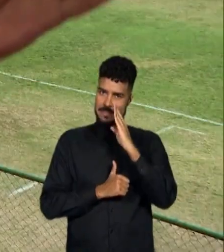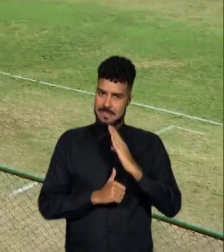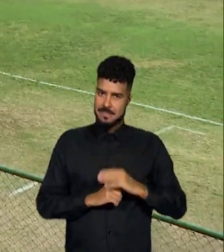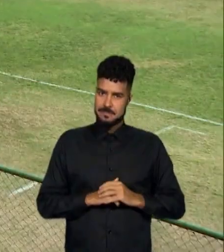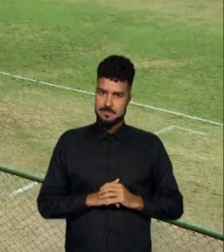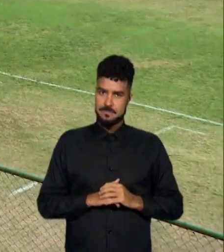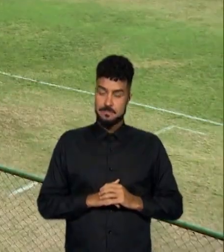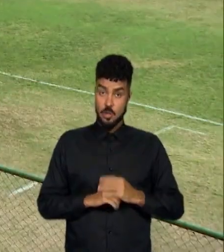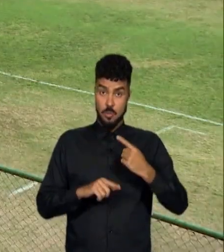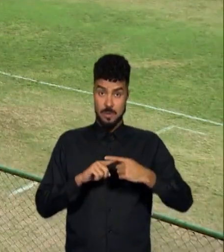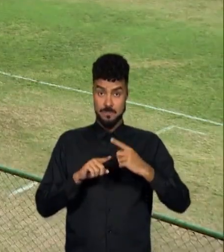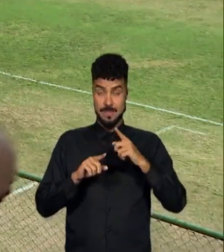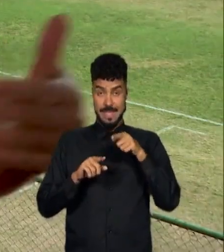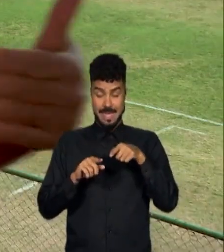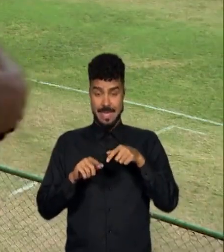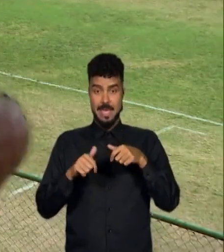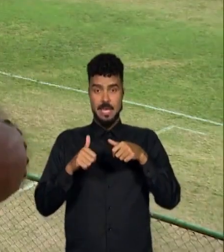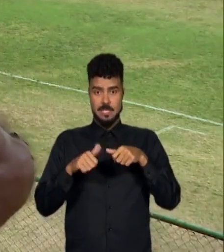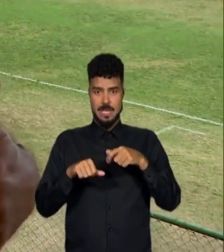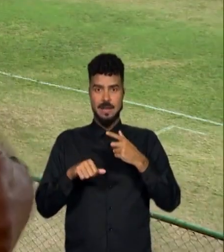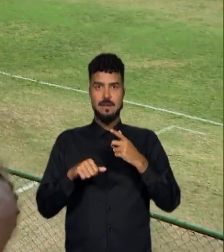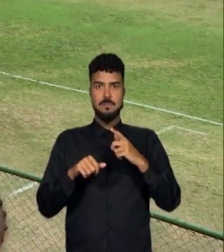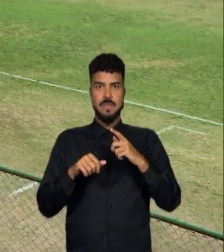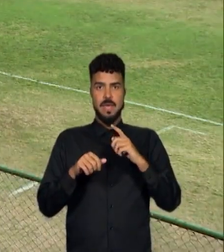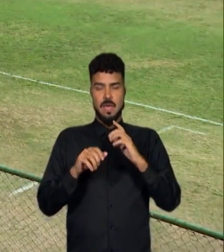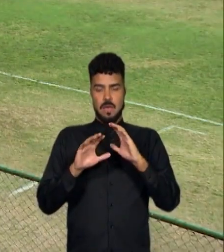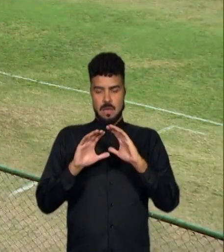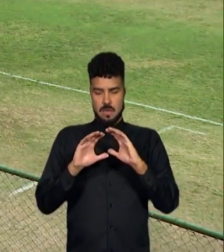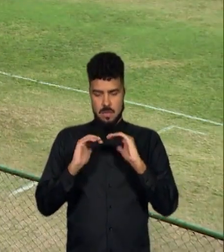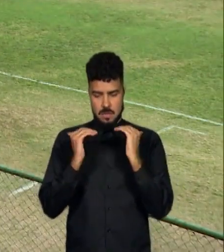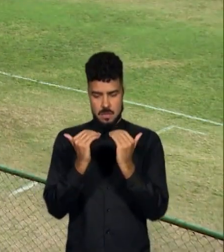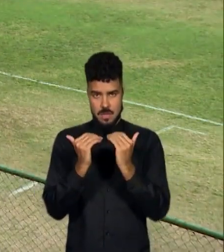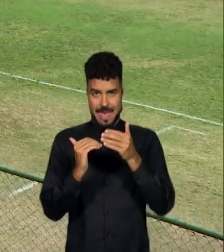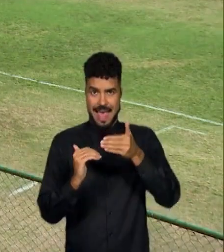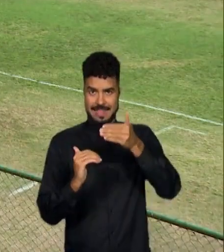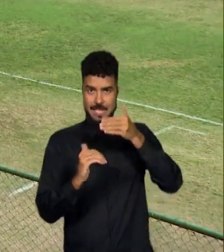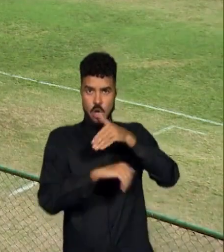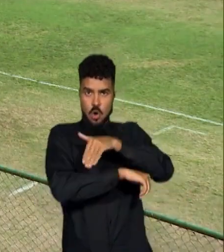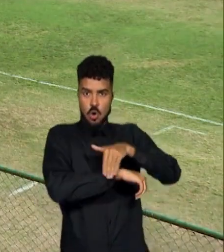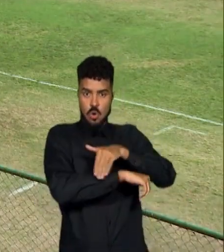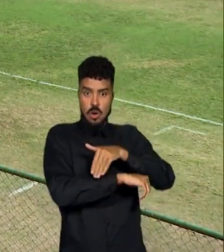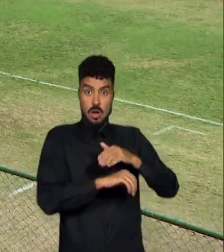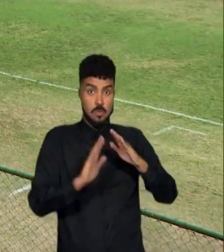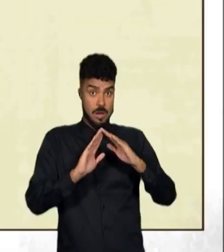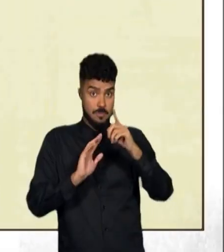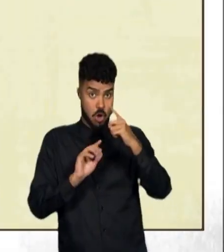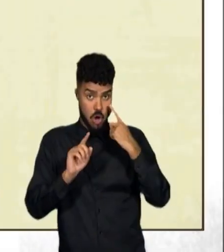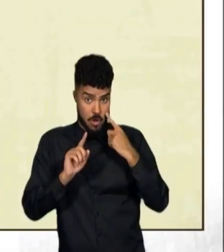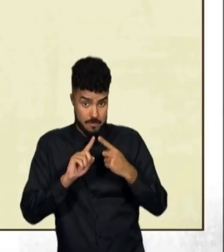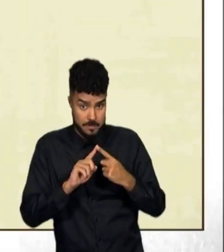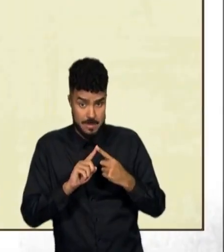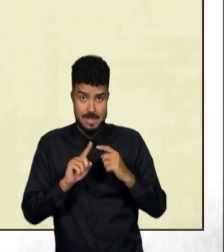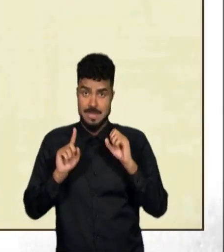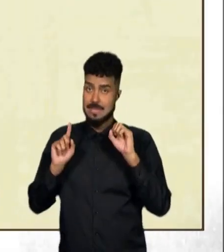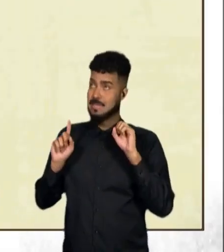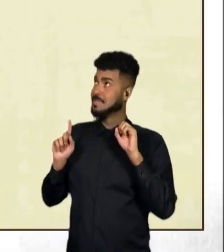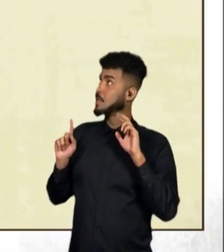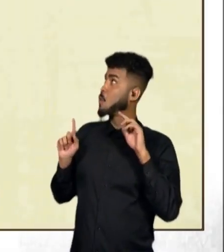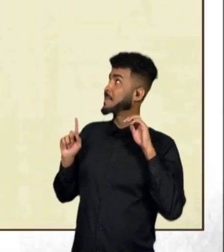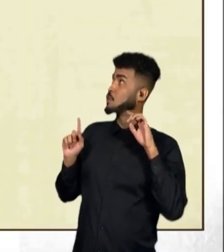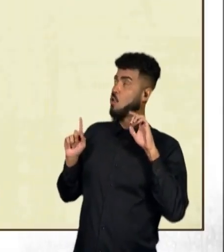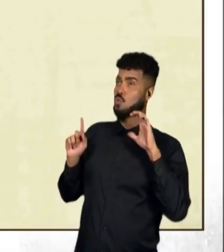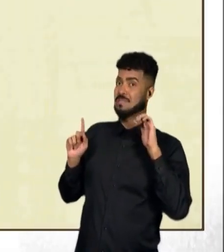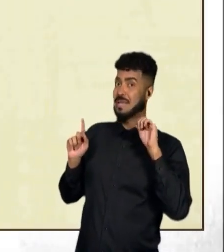na rua de trás da frente aqui do estádio, aqui morava nada mais nada menos que, olha só, seu Mendonça pai, que